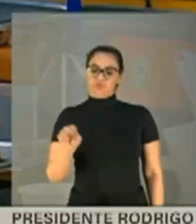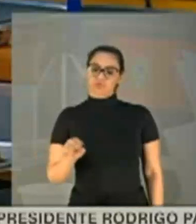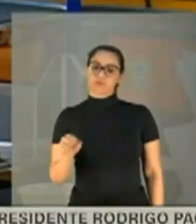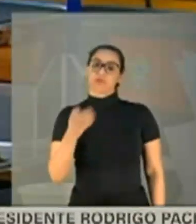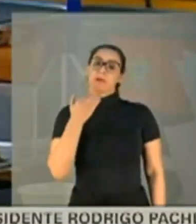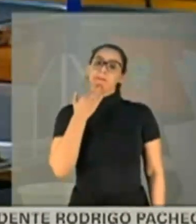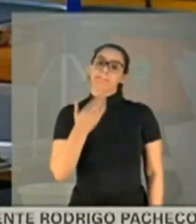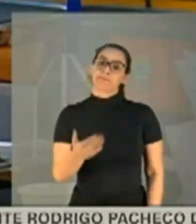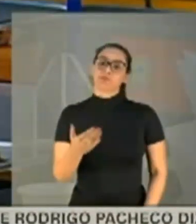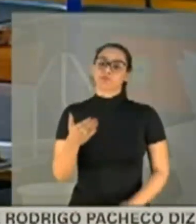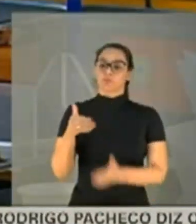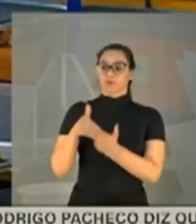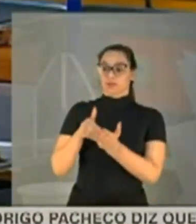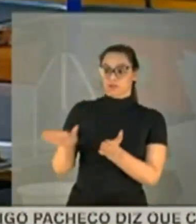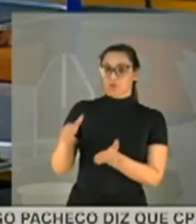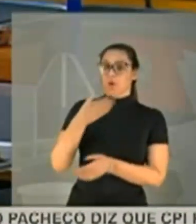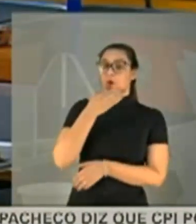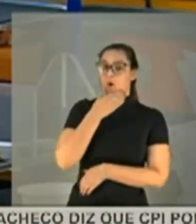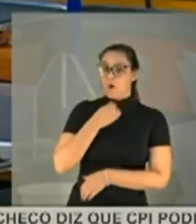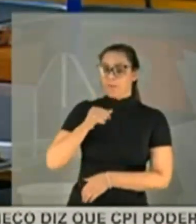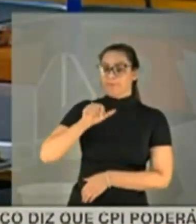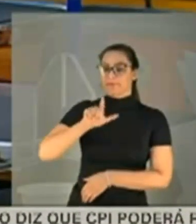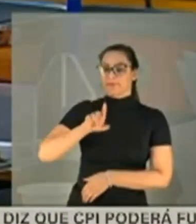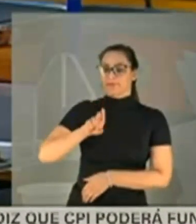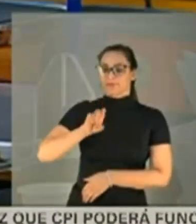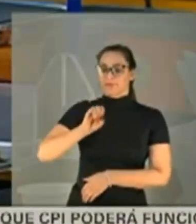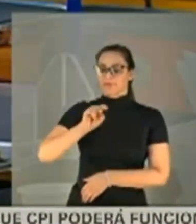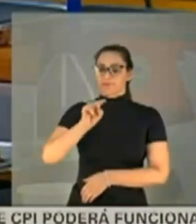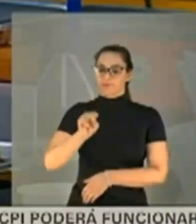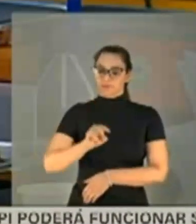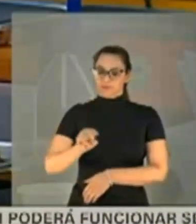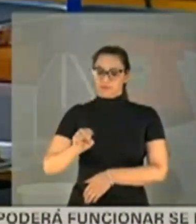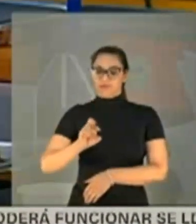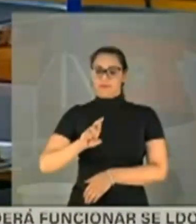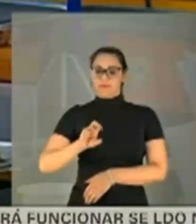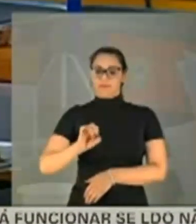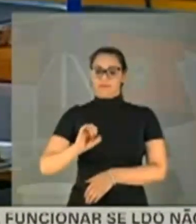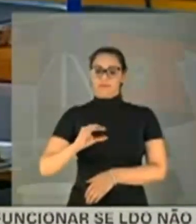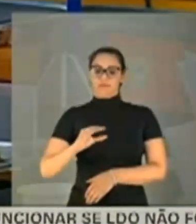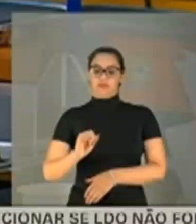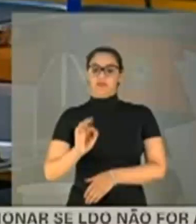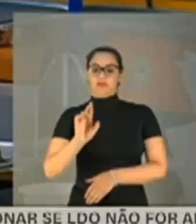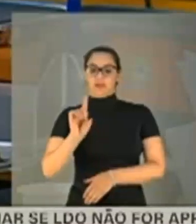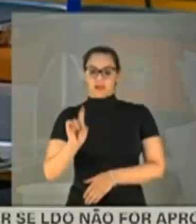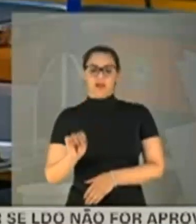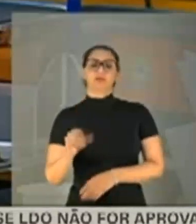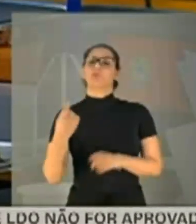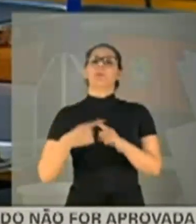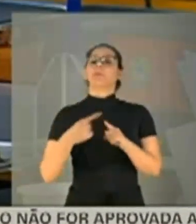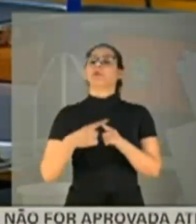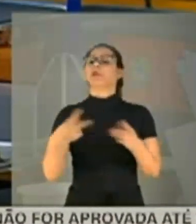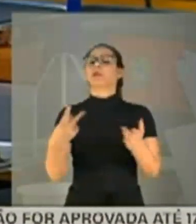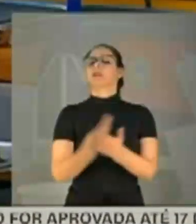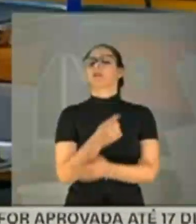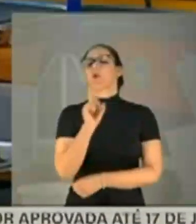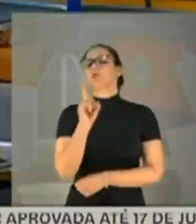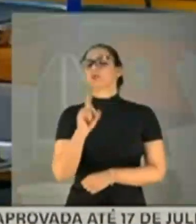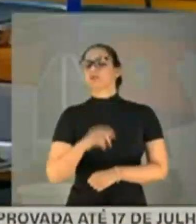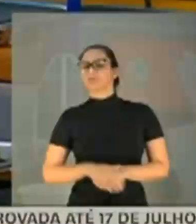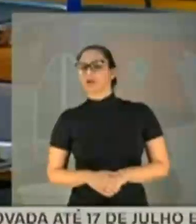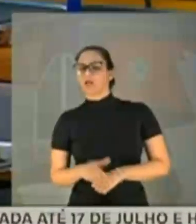do senhor Luiz Ricardo. Por que esta exoneração não ocorreu? Teve